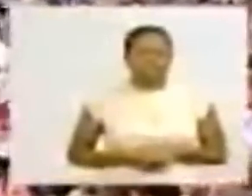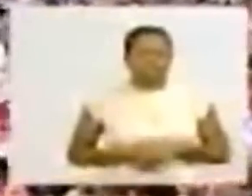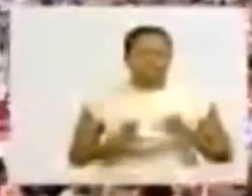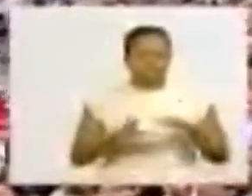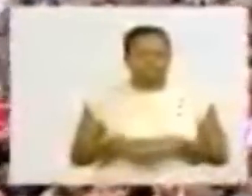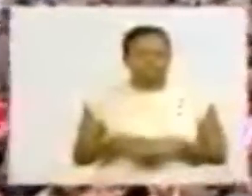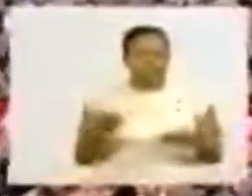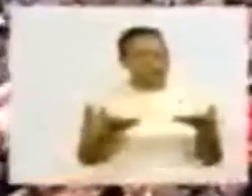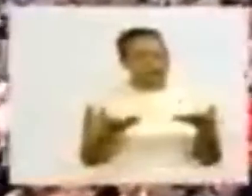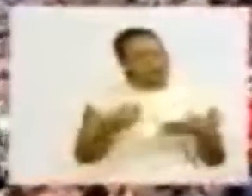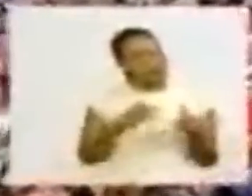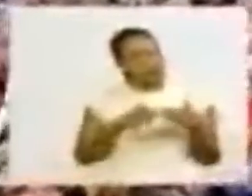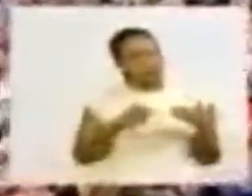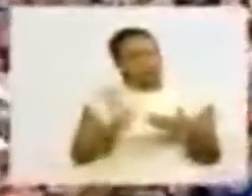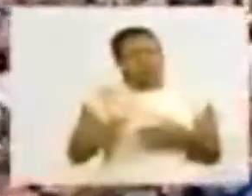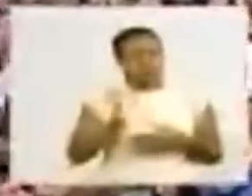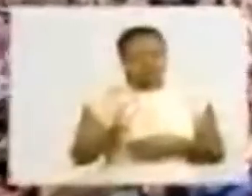eu já fiz a minha parte.